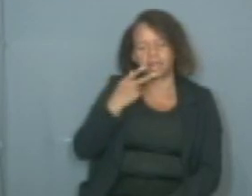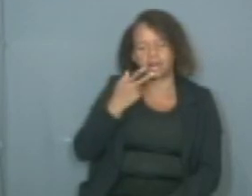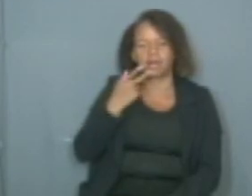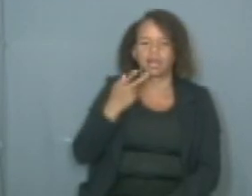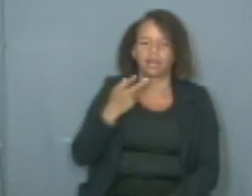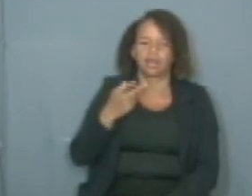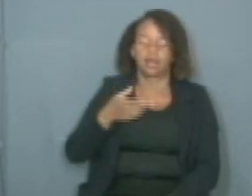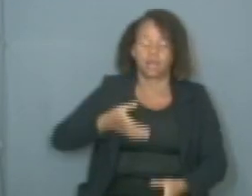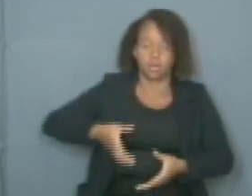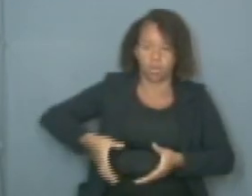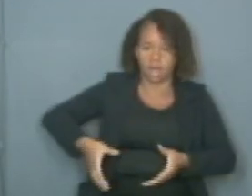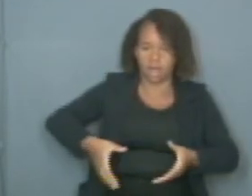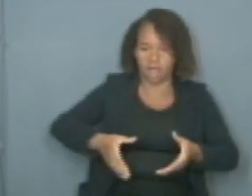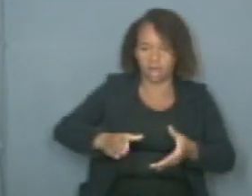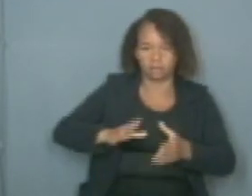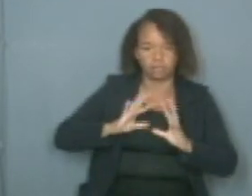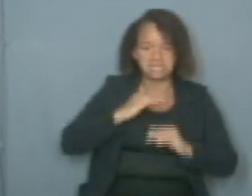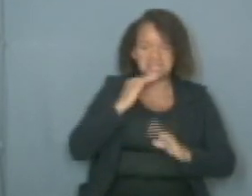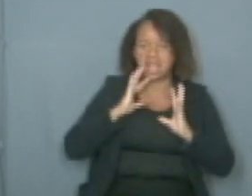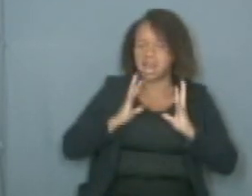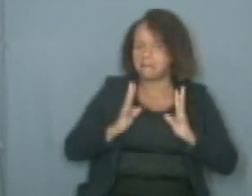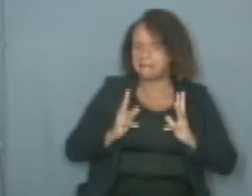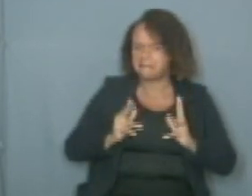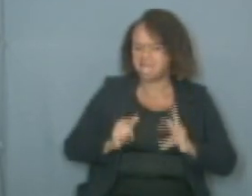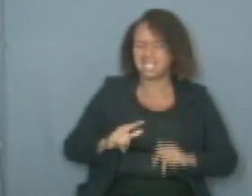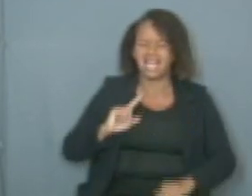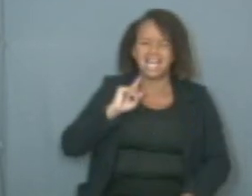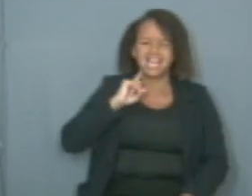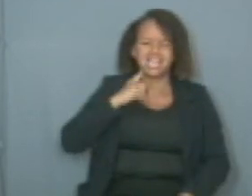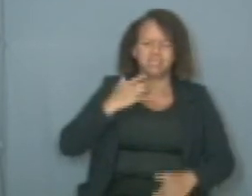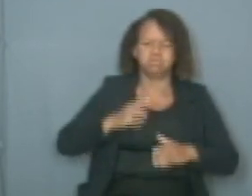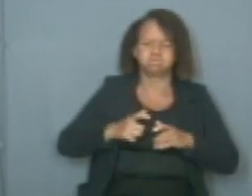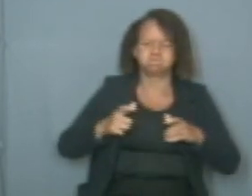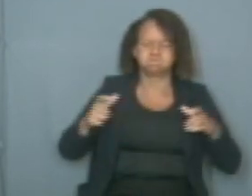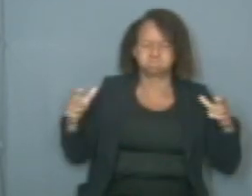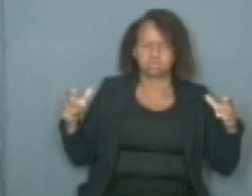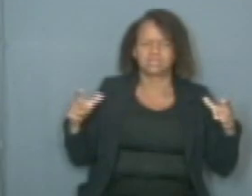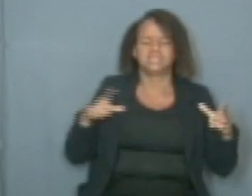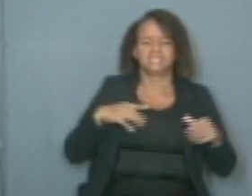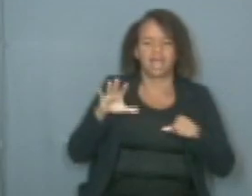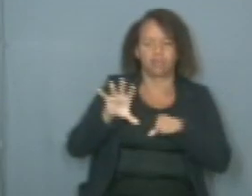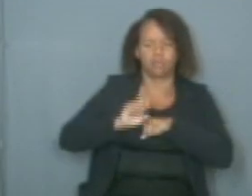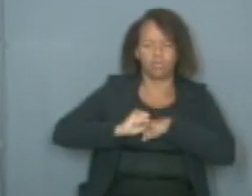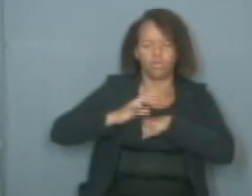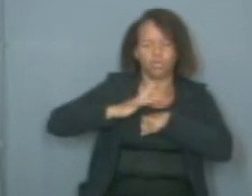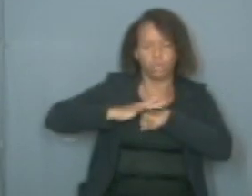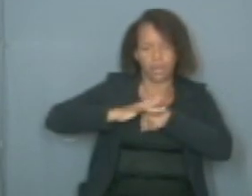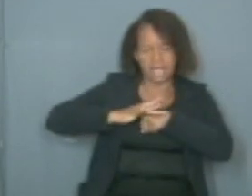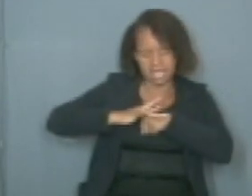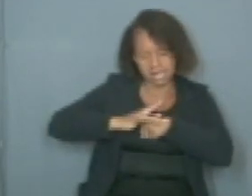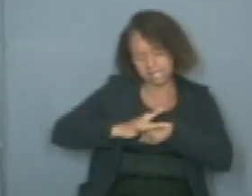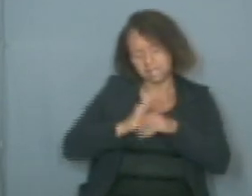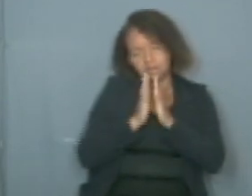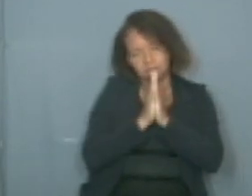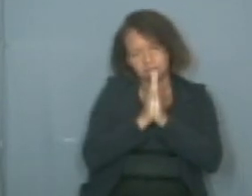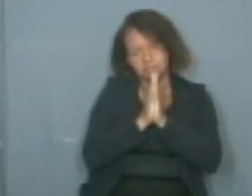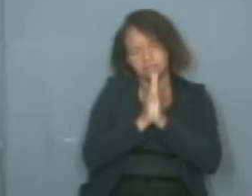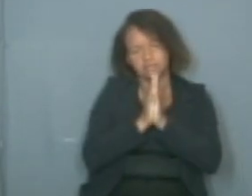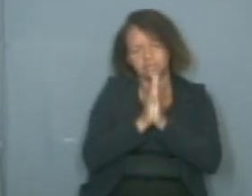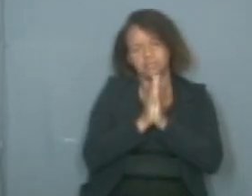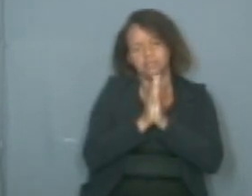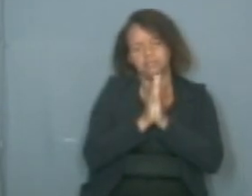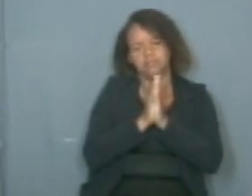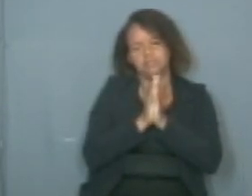que o canal está sem limpeza, tem acúmulo de lixo que está gerando doença. E aí eu só queria fazer aqui